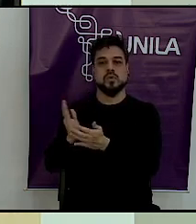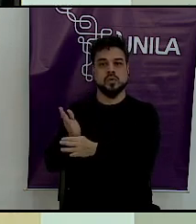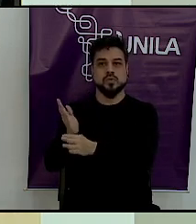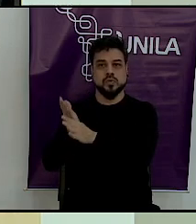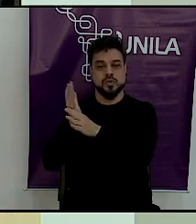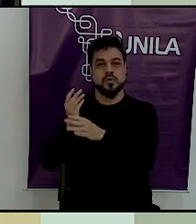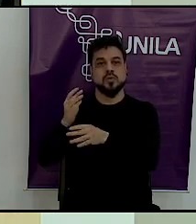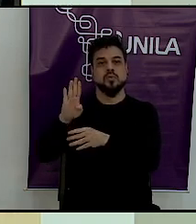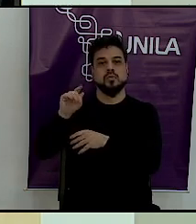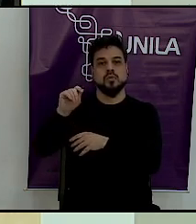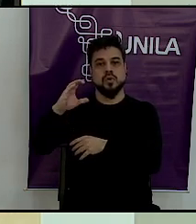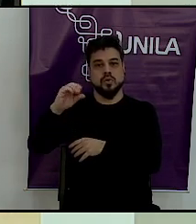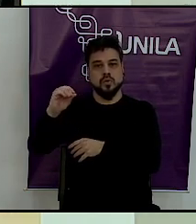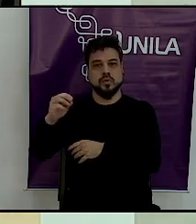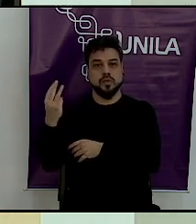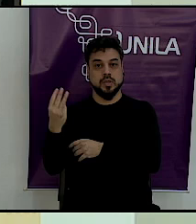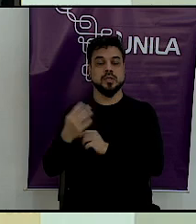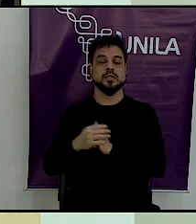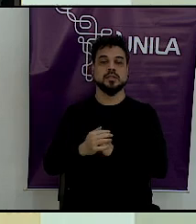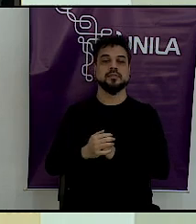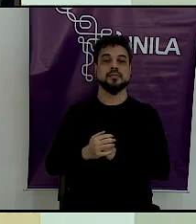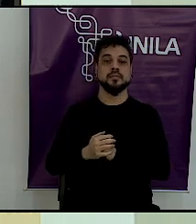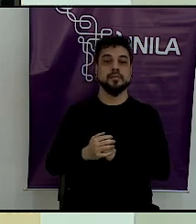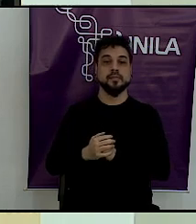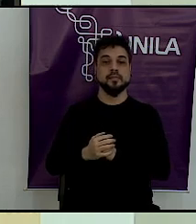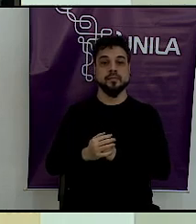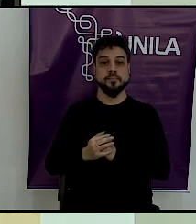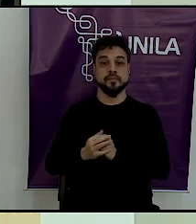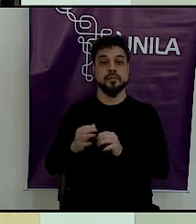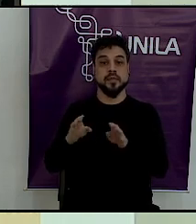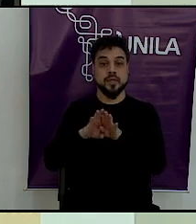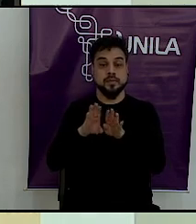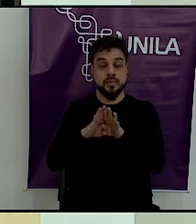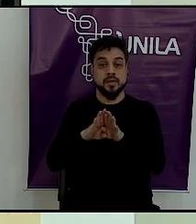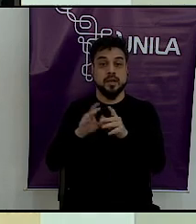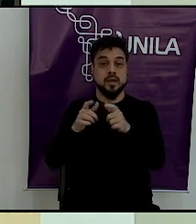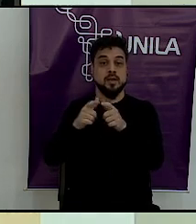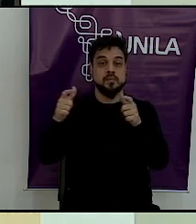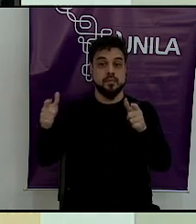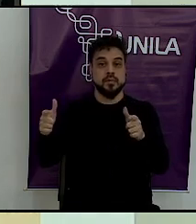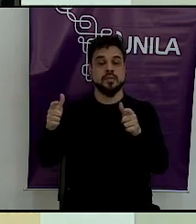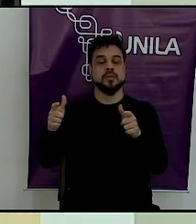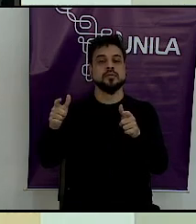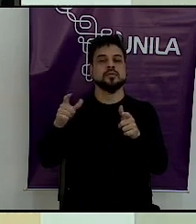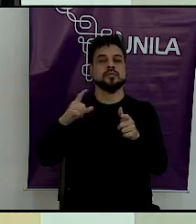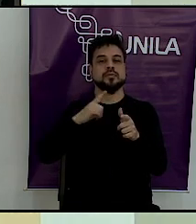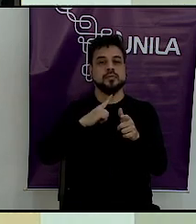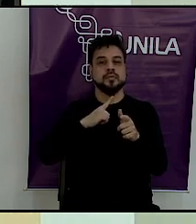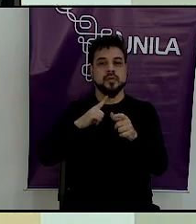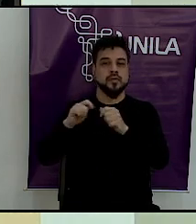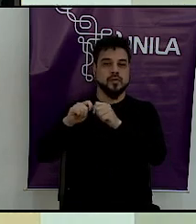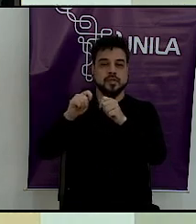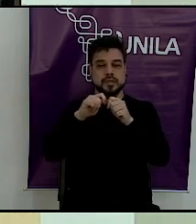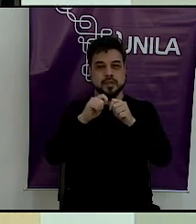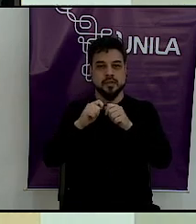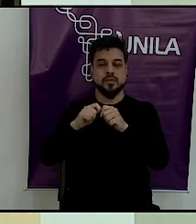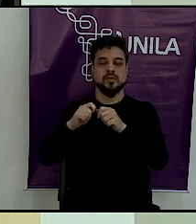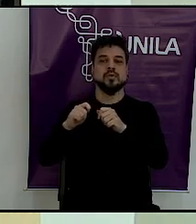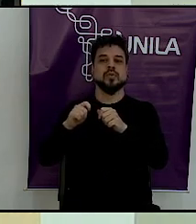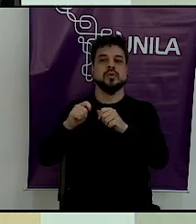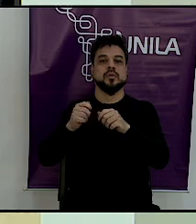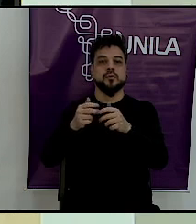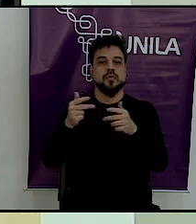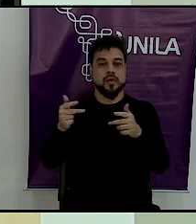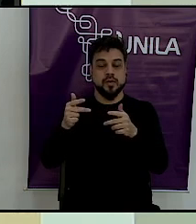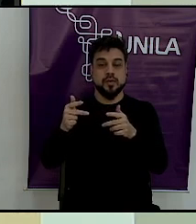está prevendo esses recursos. E também ampliação das ações de internacionalização por meio da associação